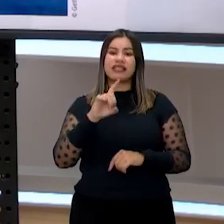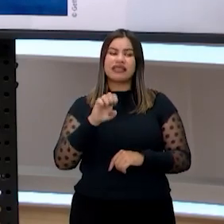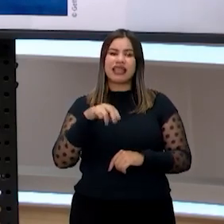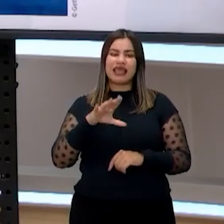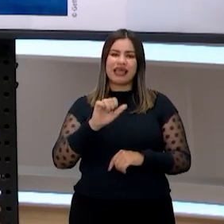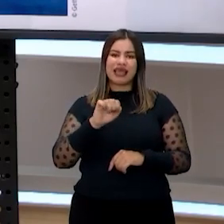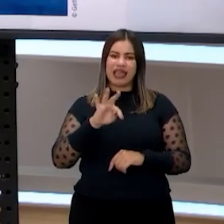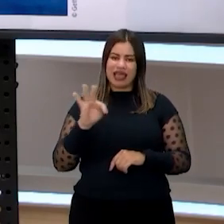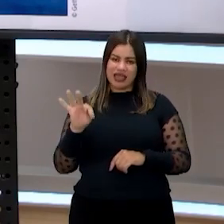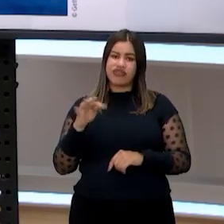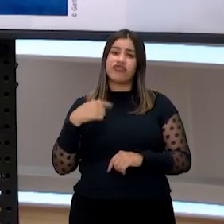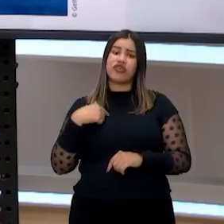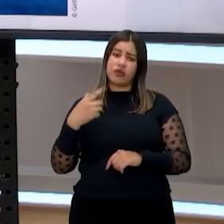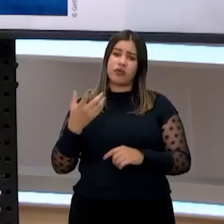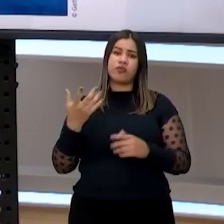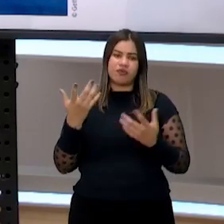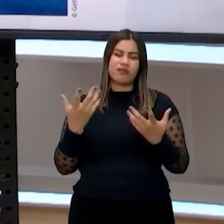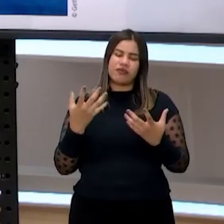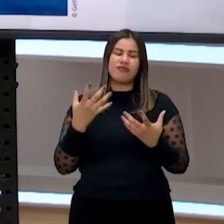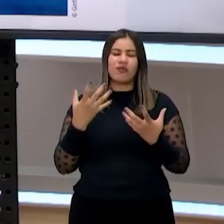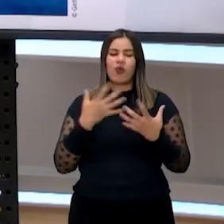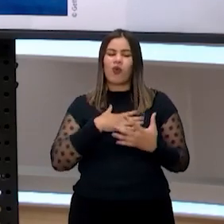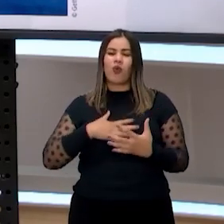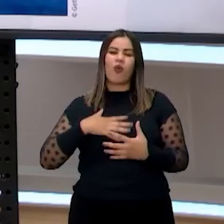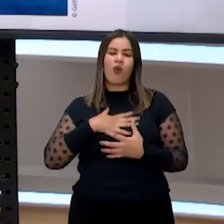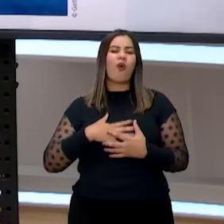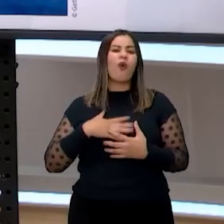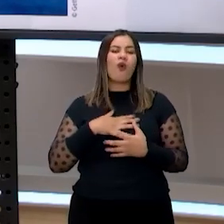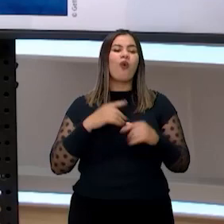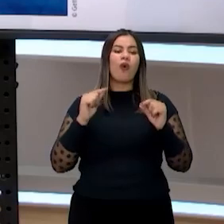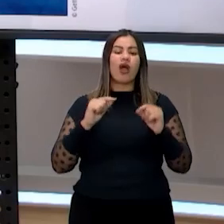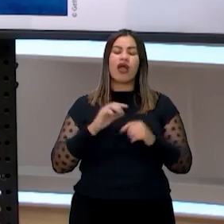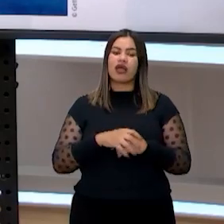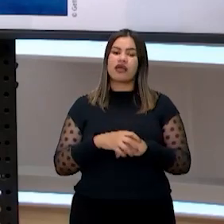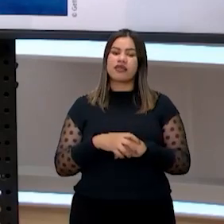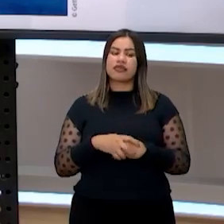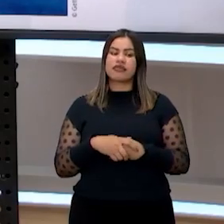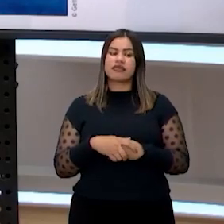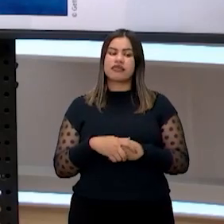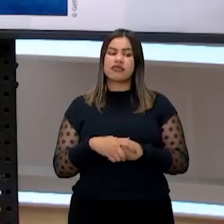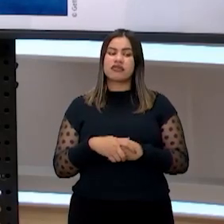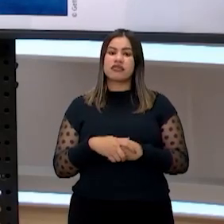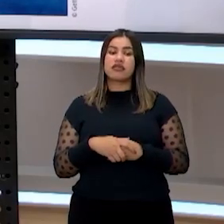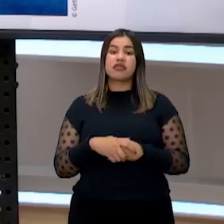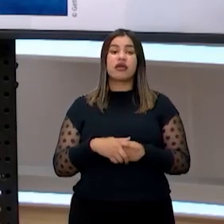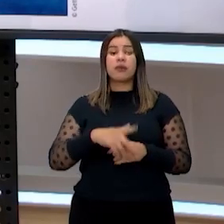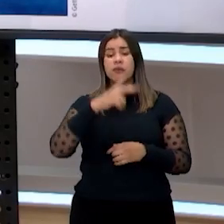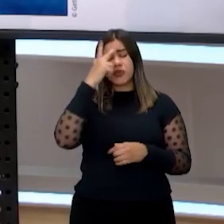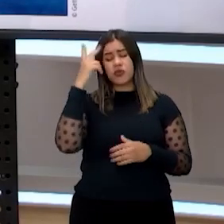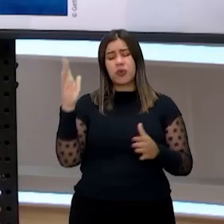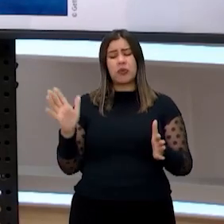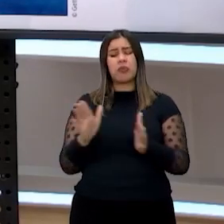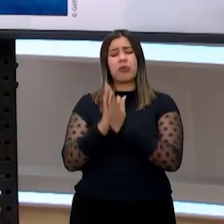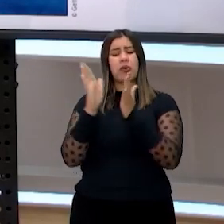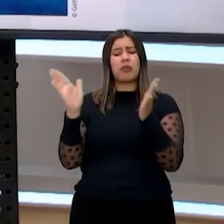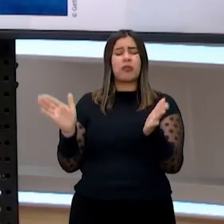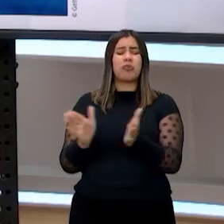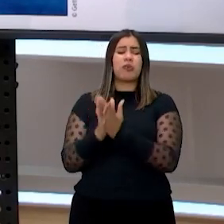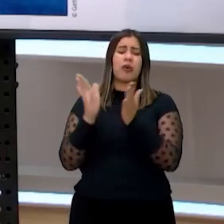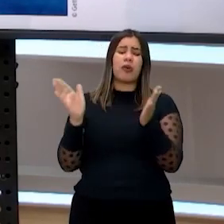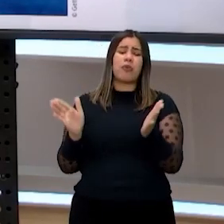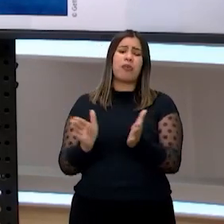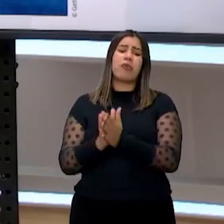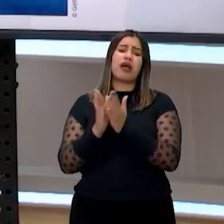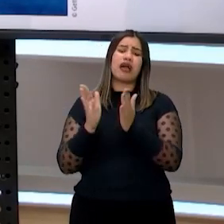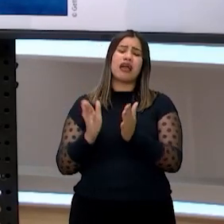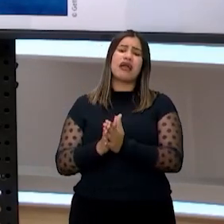vez em quando eu empresto algumas citações dele, quando ele diz: olha lá, Mafezinha, o sujeito era tão pobre, mas tão pobre, que a